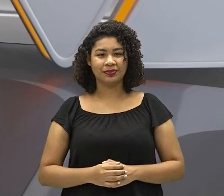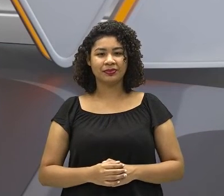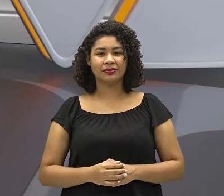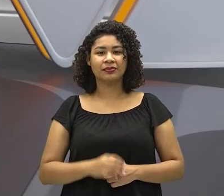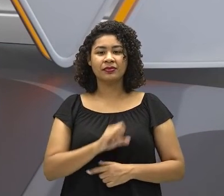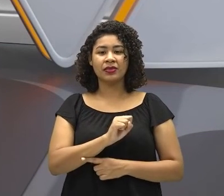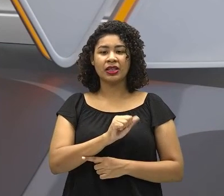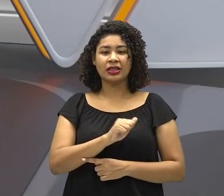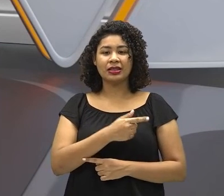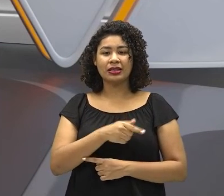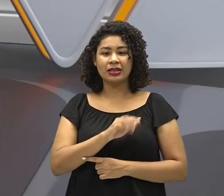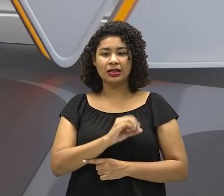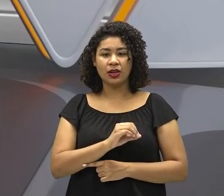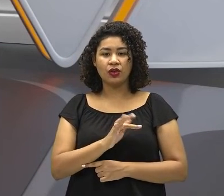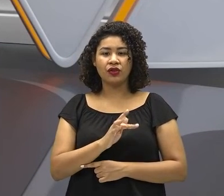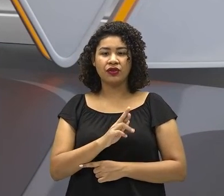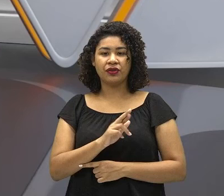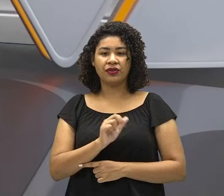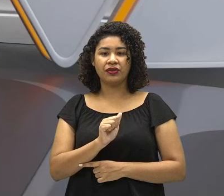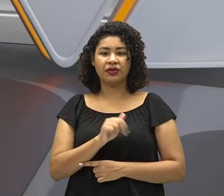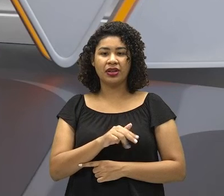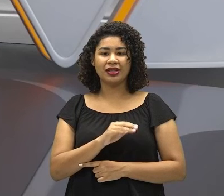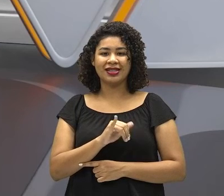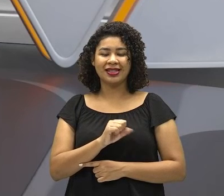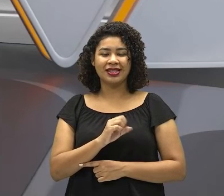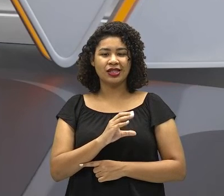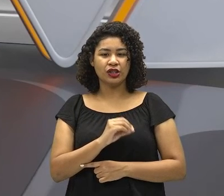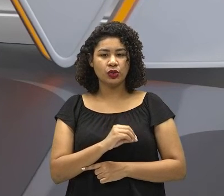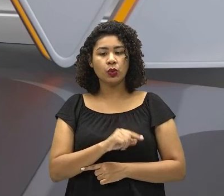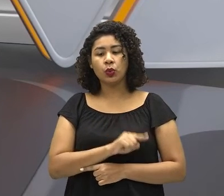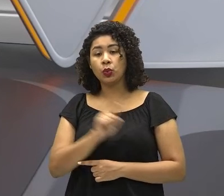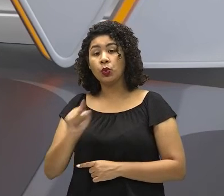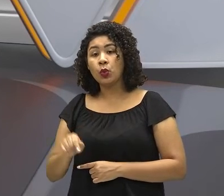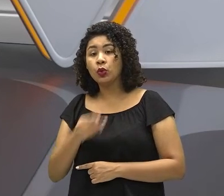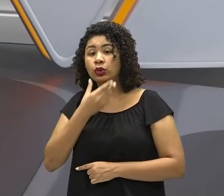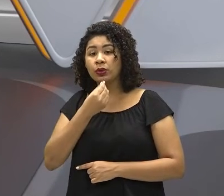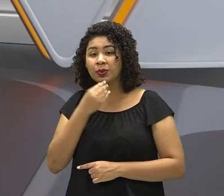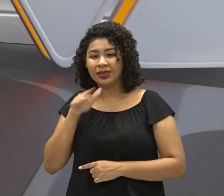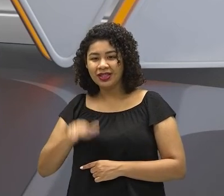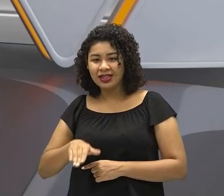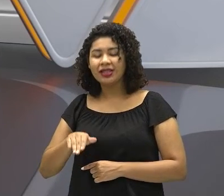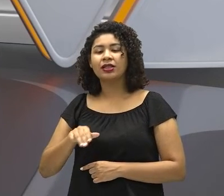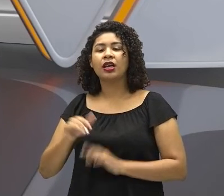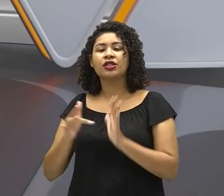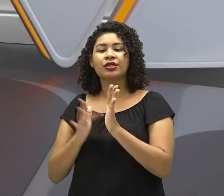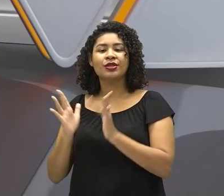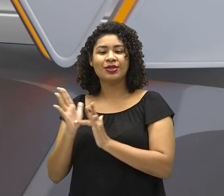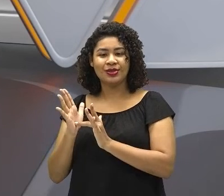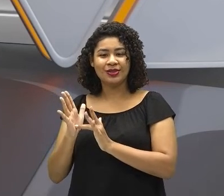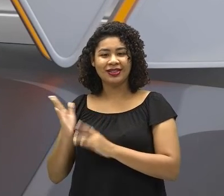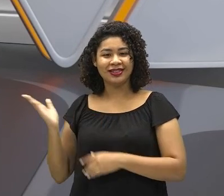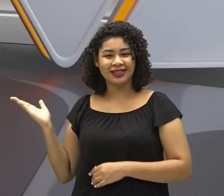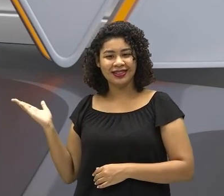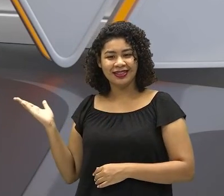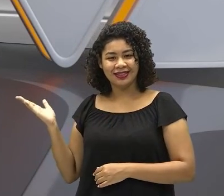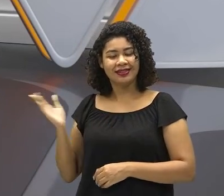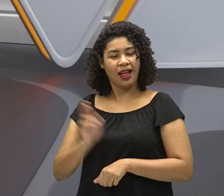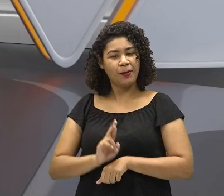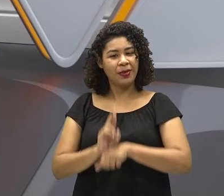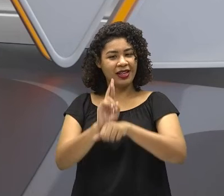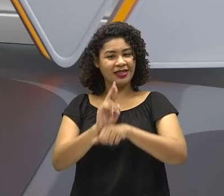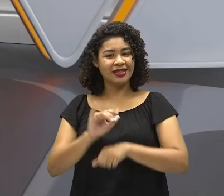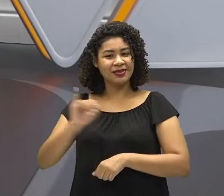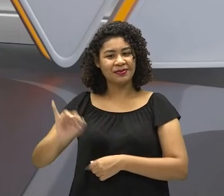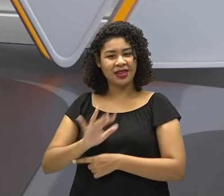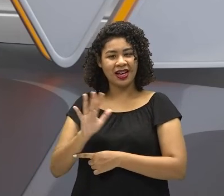de Assis e Jesus Cristo ali com ela, ok? Então você observa que mesmo dentro desse momento onde nós temos o surgimento